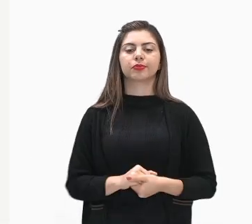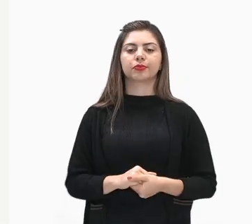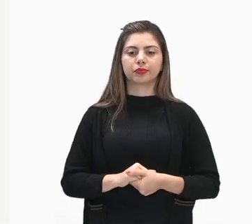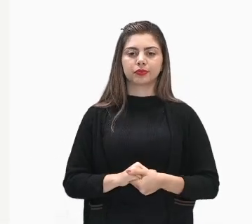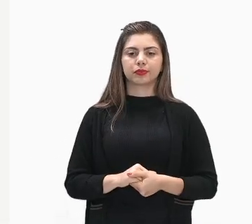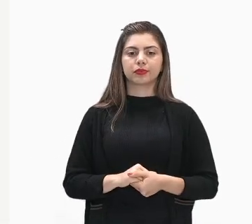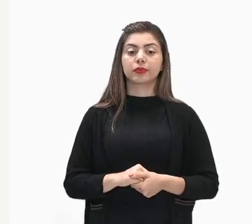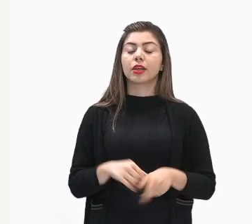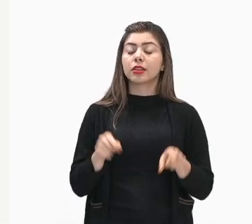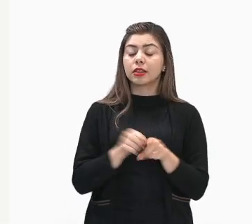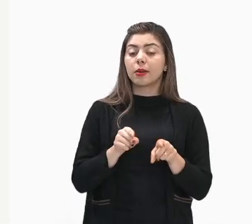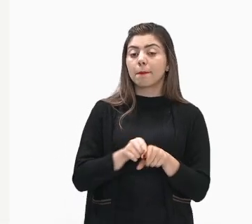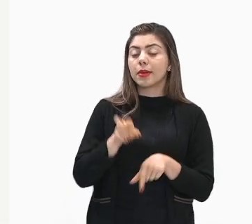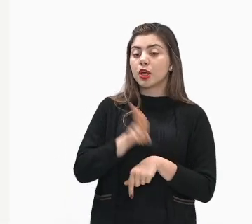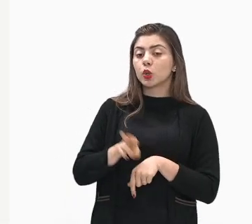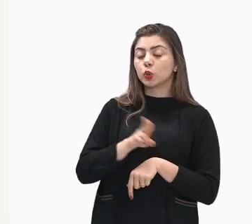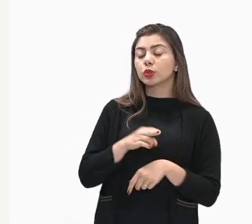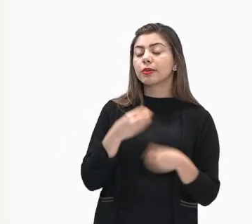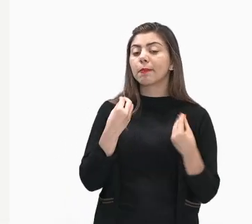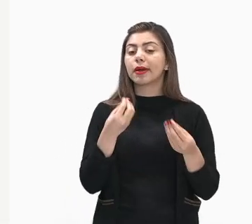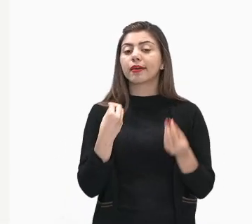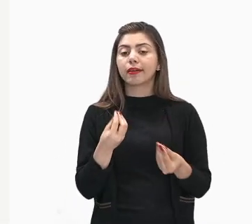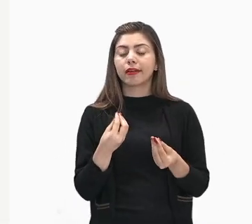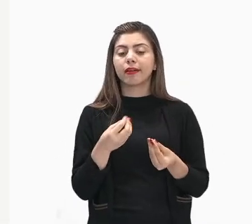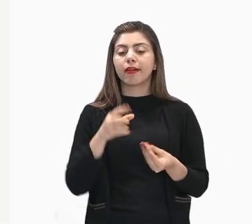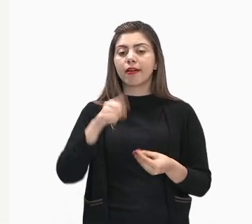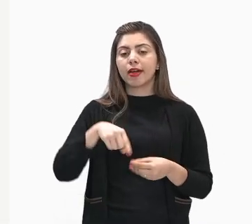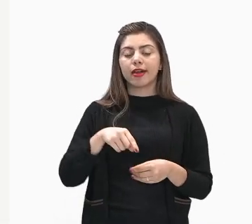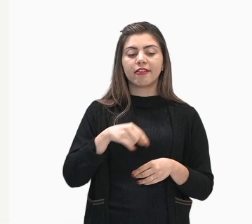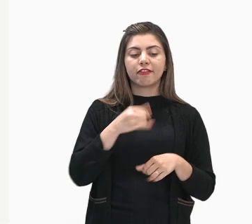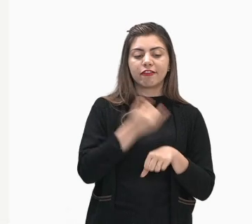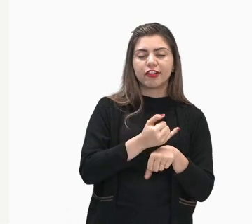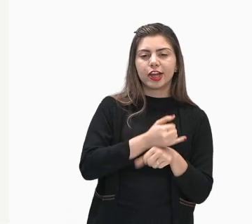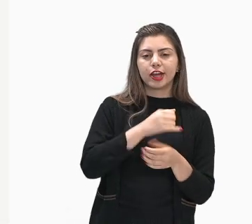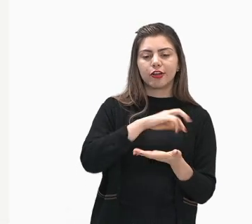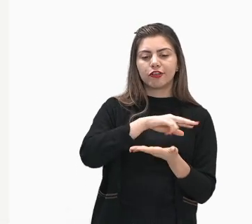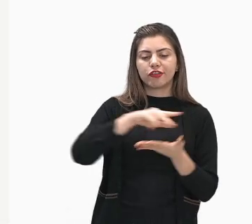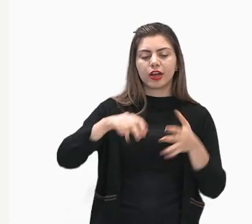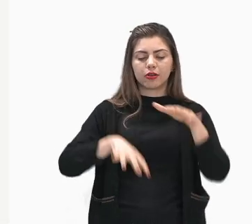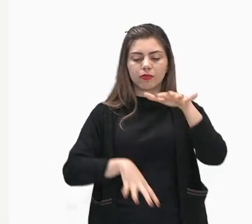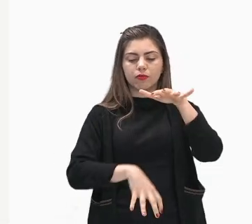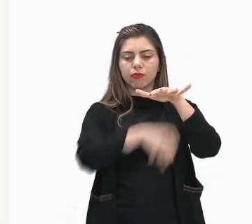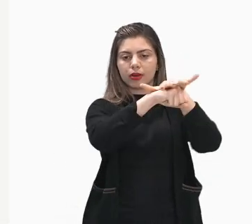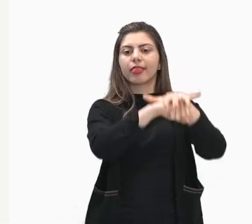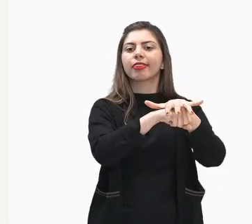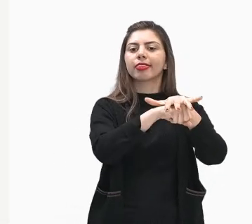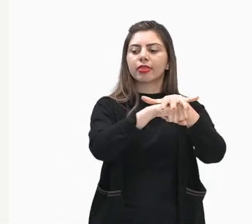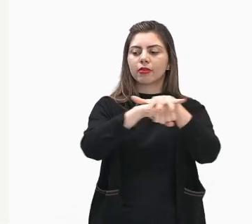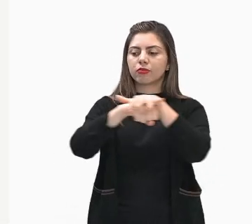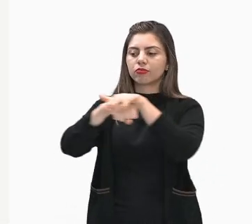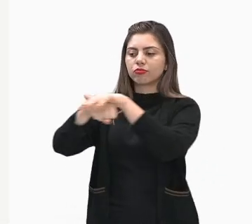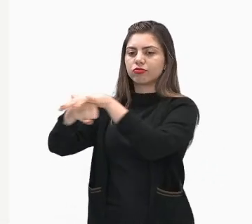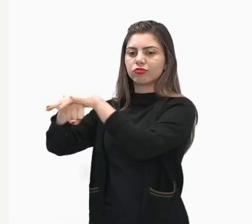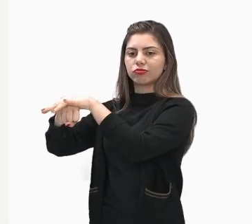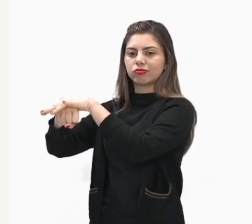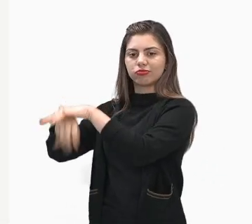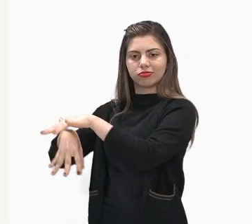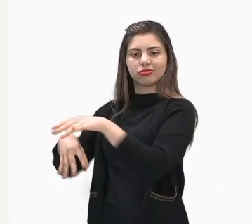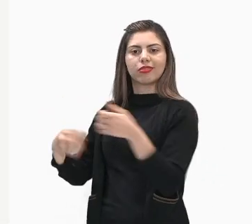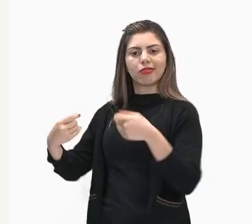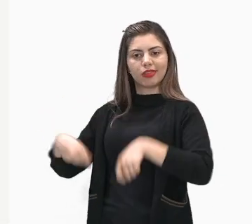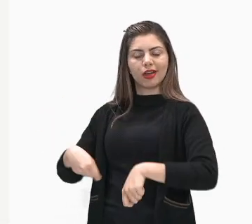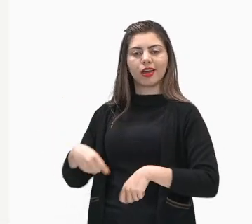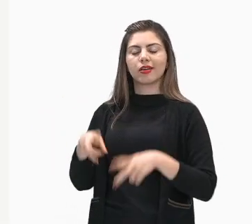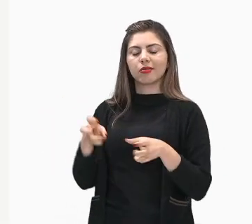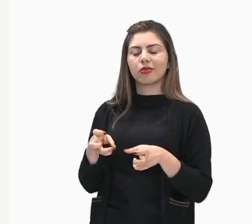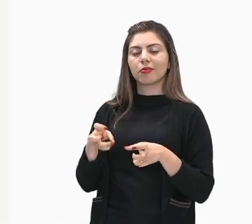pilha de ferro velho, porque quando eu ligo lá o eletroímã, tudo que é ferro vai ficar grudado lá nele, como você vê aí, ó, a imagem